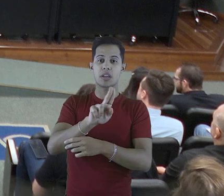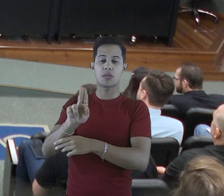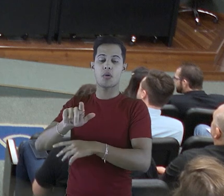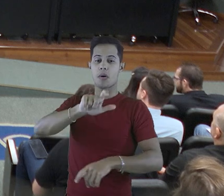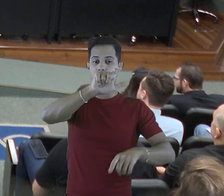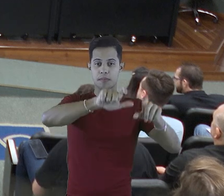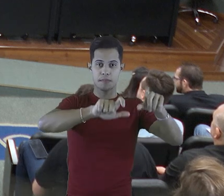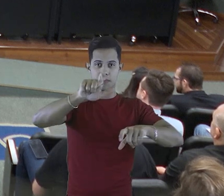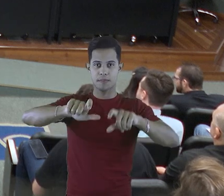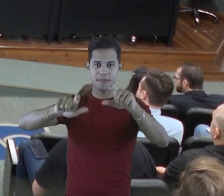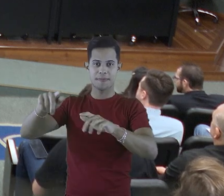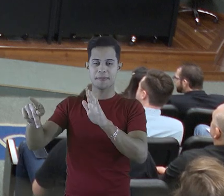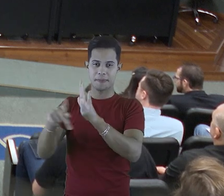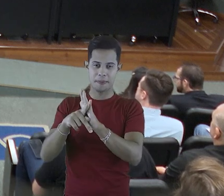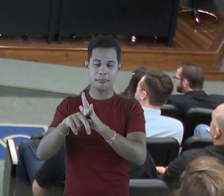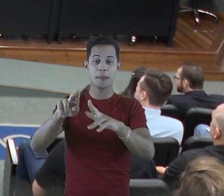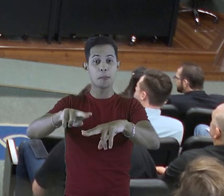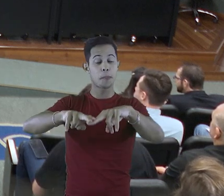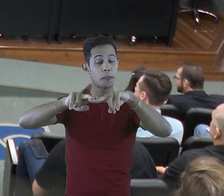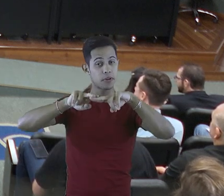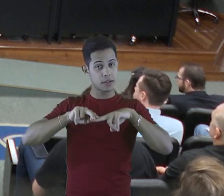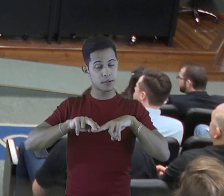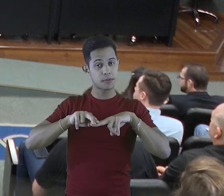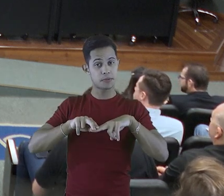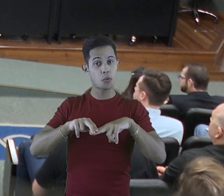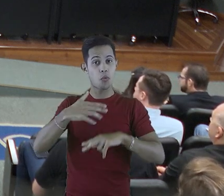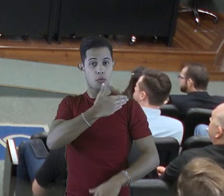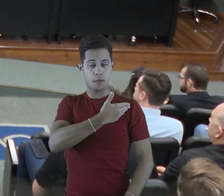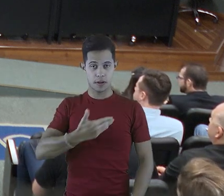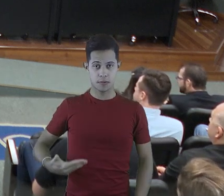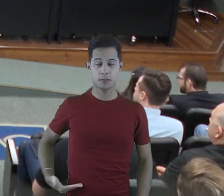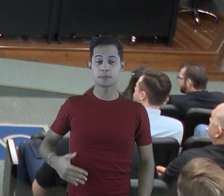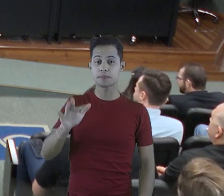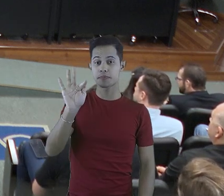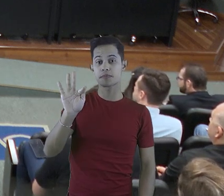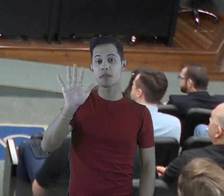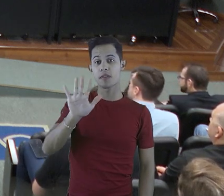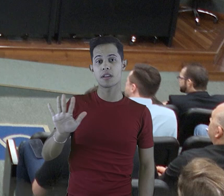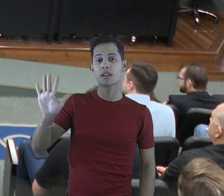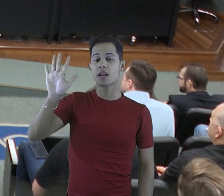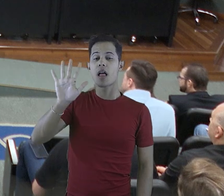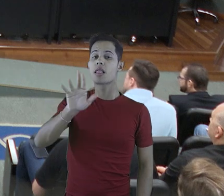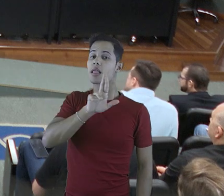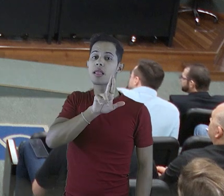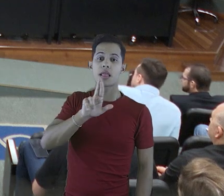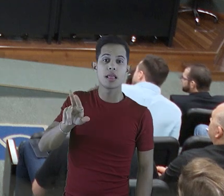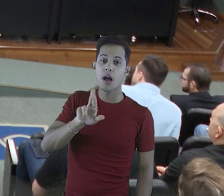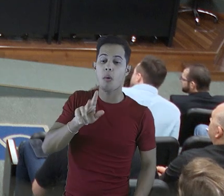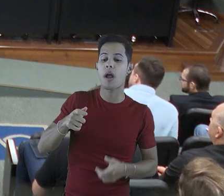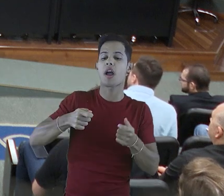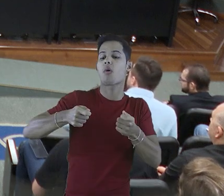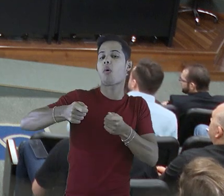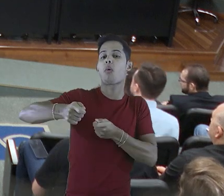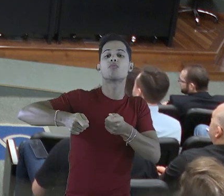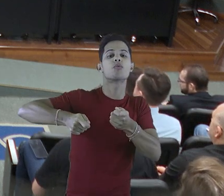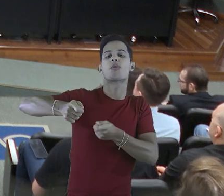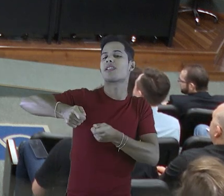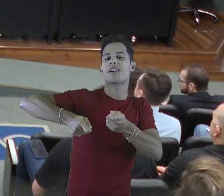funções em nome da pessoa a que fazem parte. É por isso, por exemplo, que o governo federal